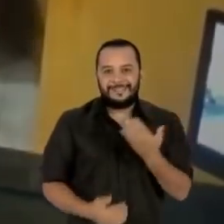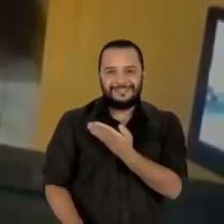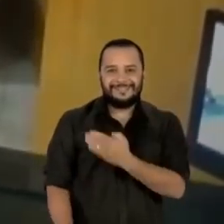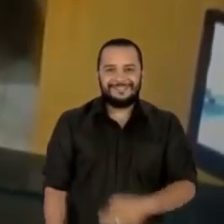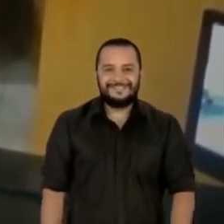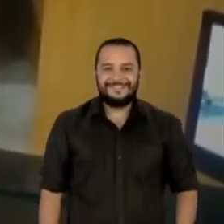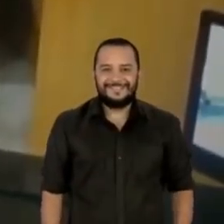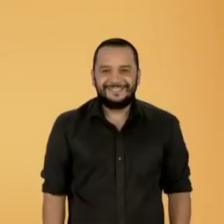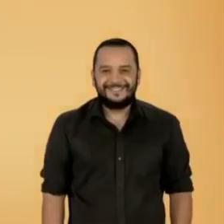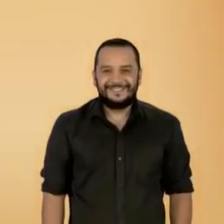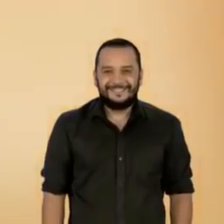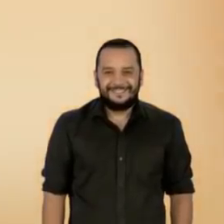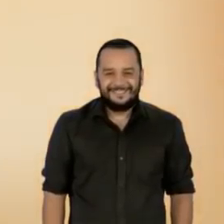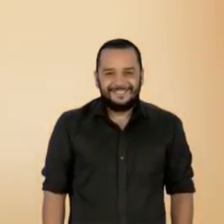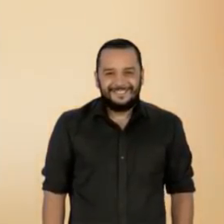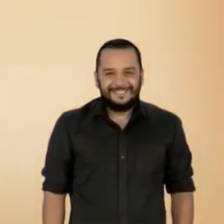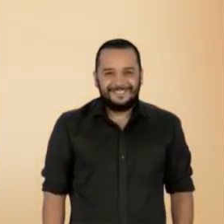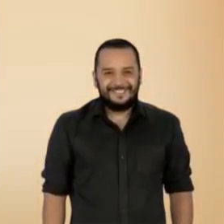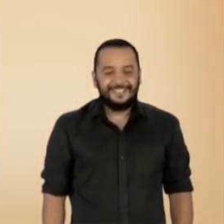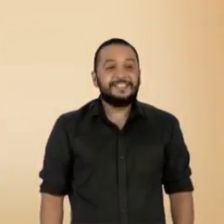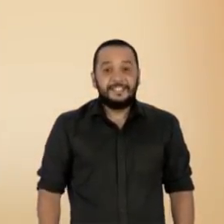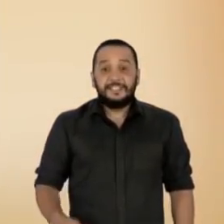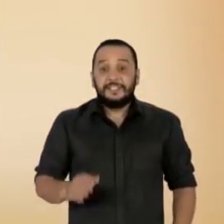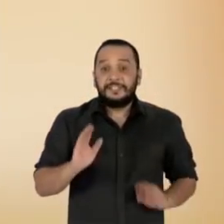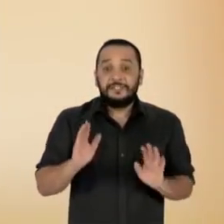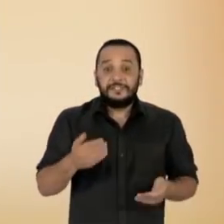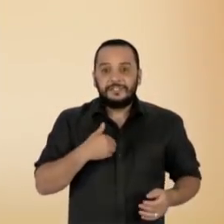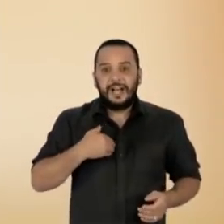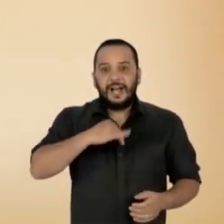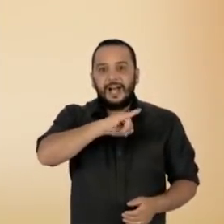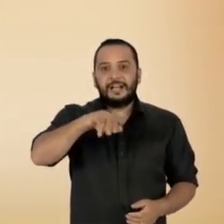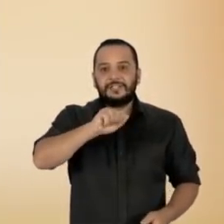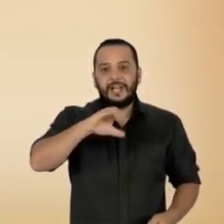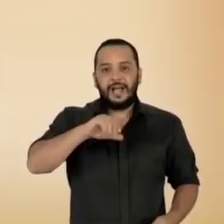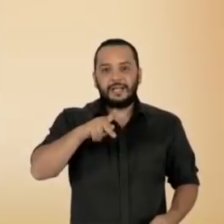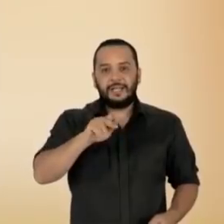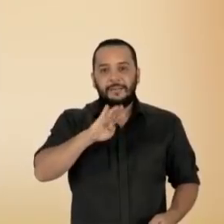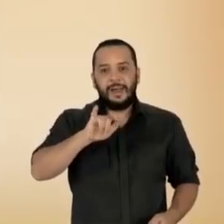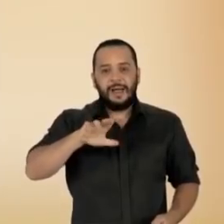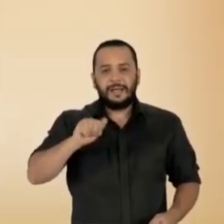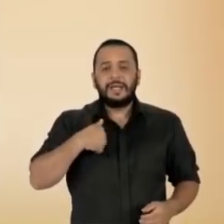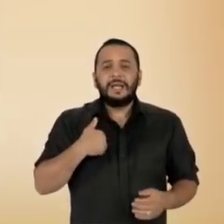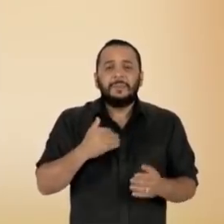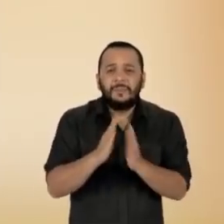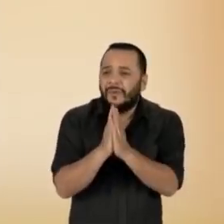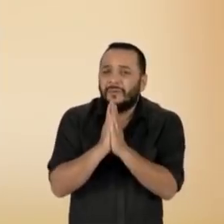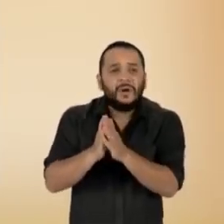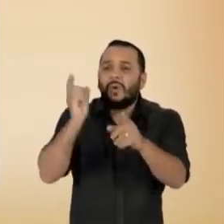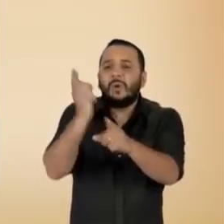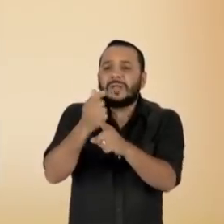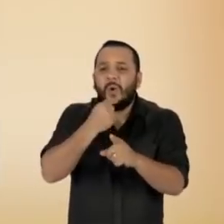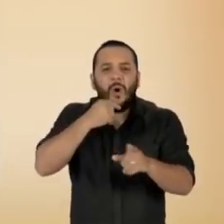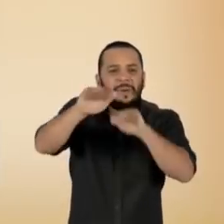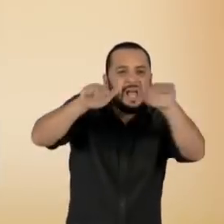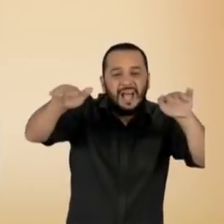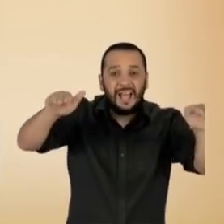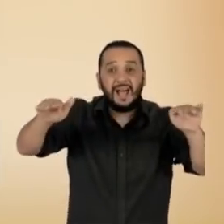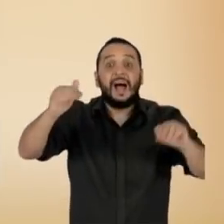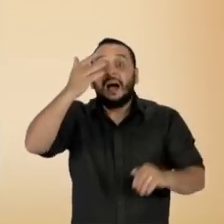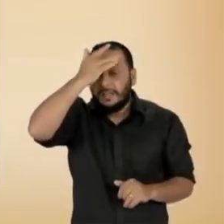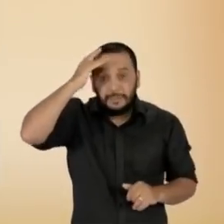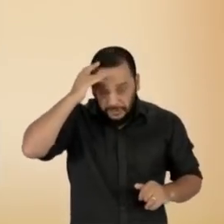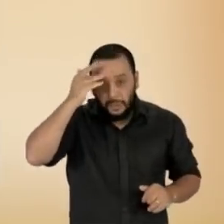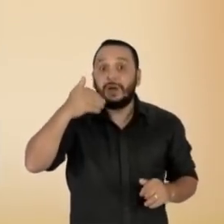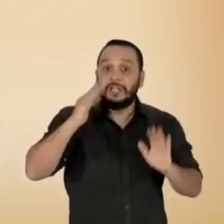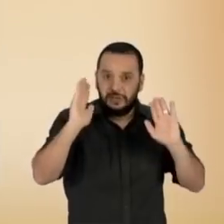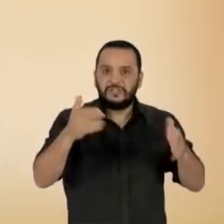e e depois que o jack black perdeu ajuda em uma rede social para entrar em contato com o músico os fãs tanto